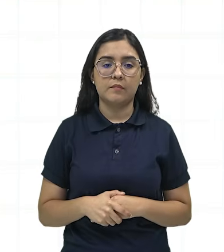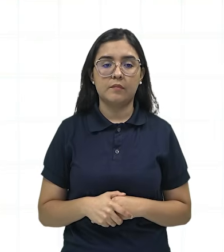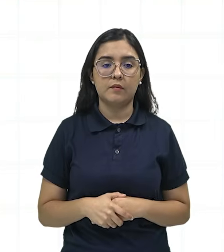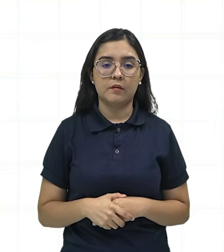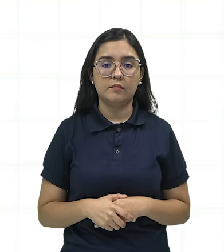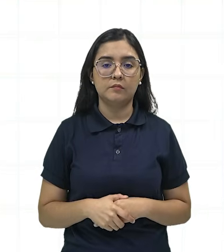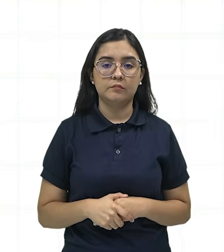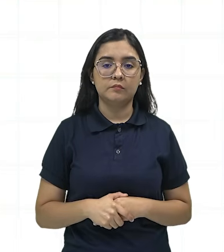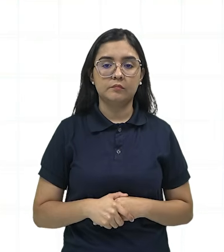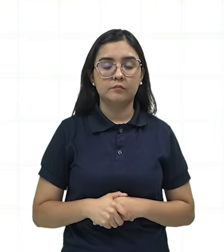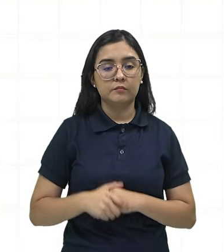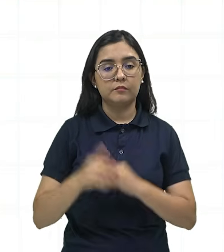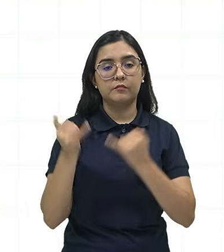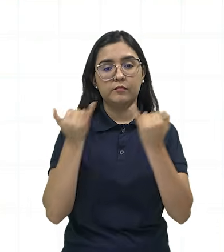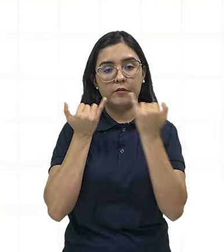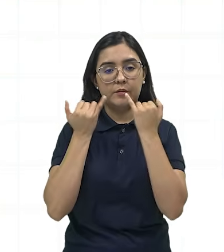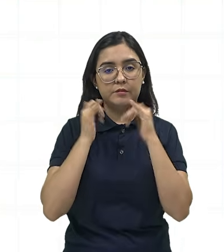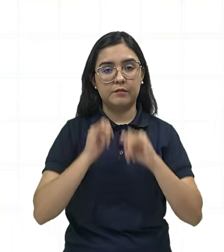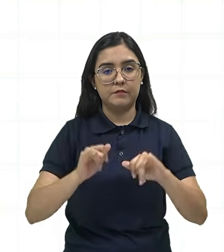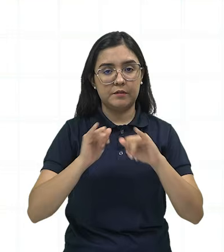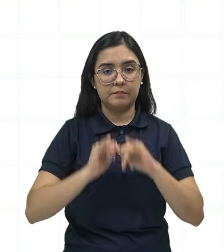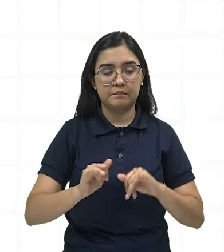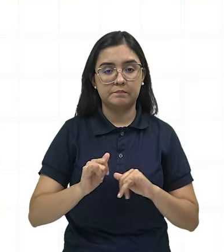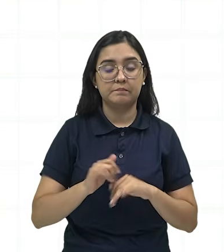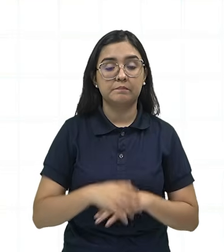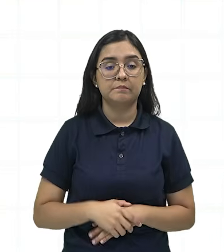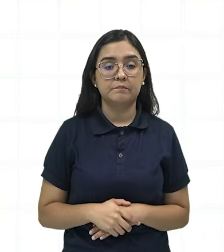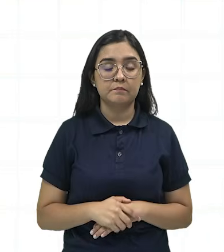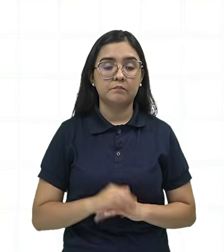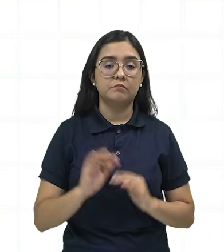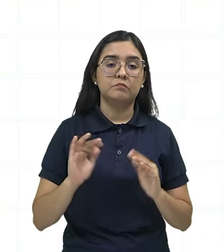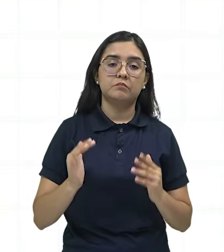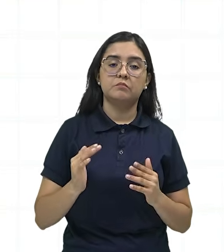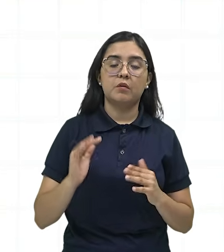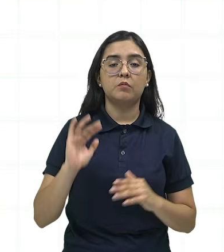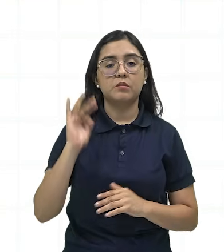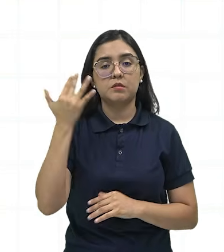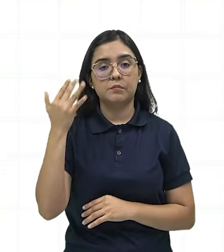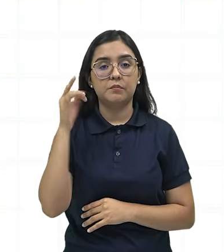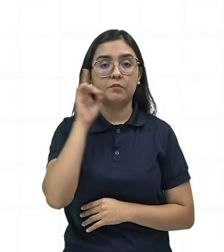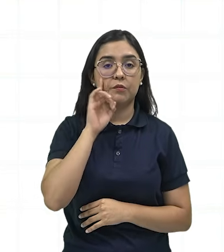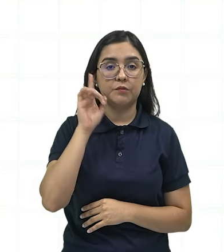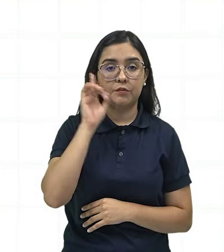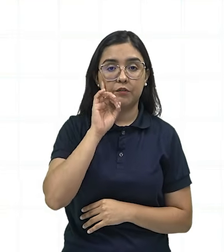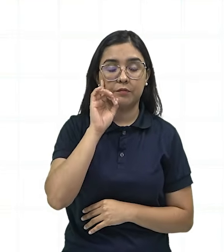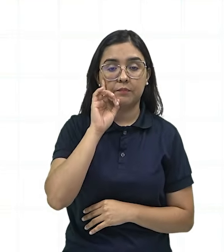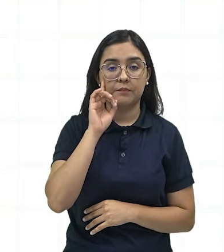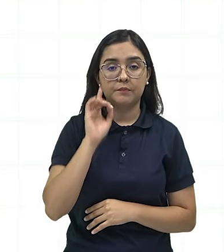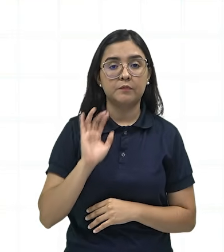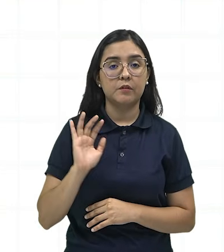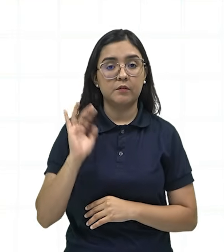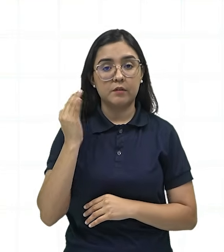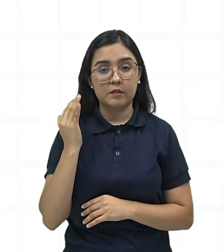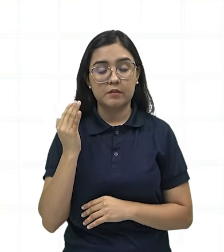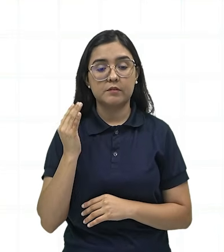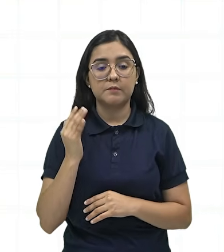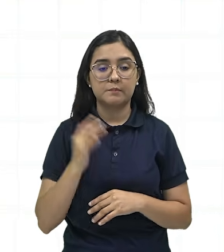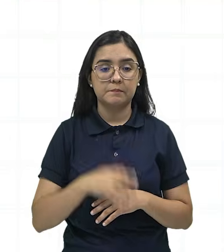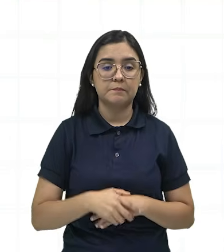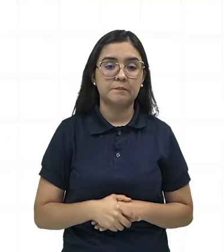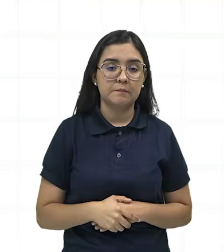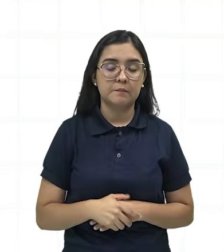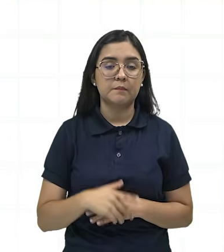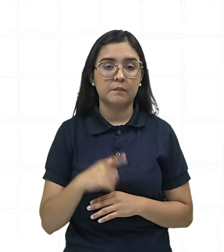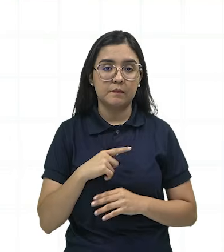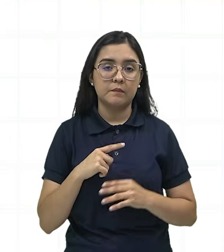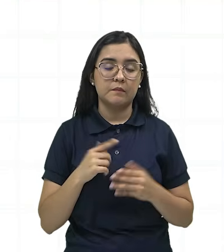notícia? Informar o leitor sobre acontecimentos do dia a dia que ocorrem recentemente